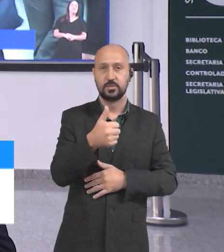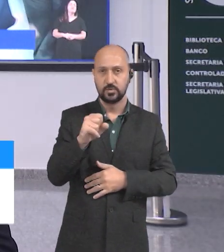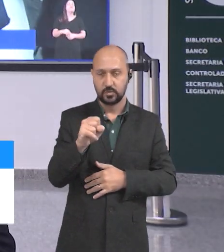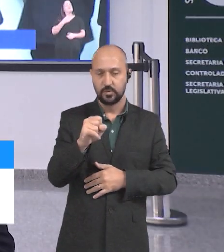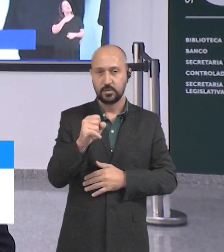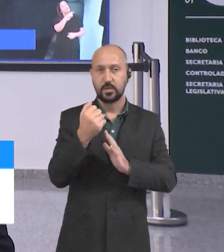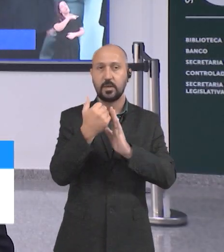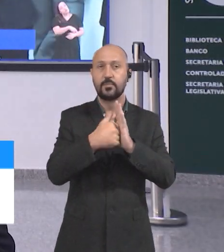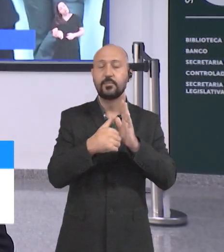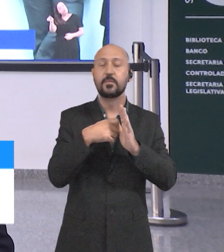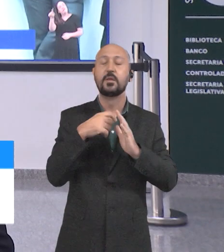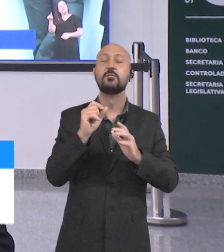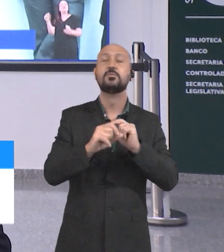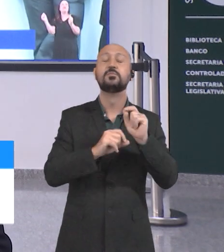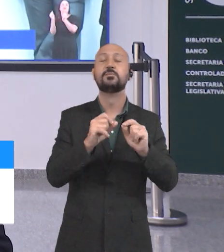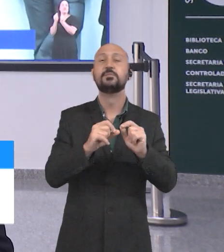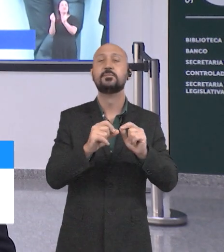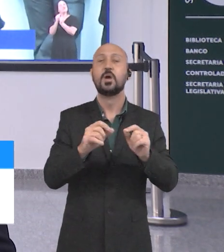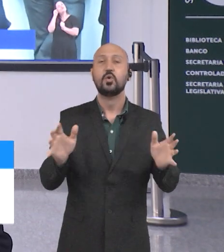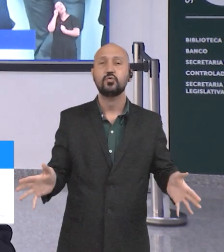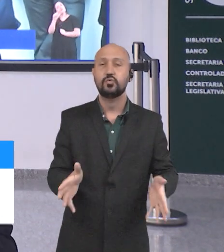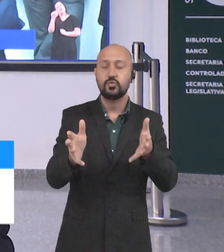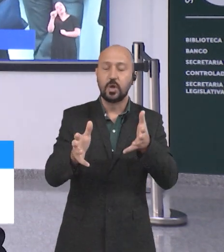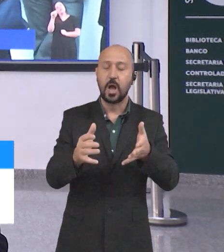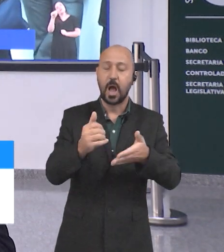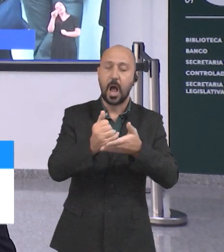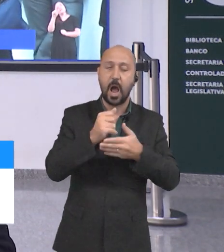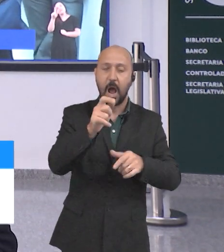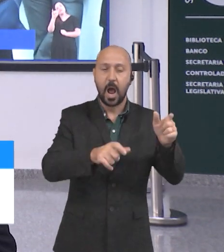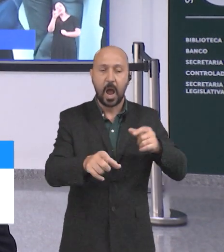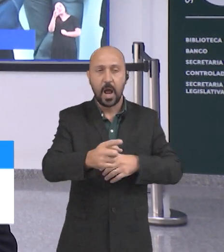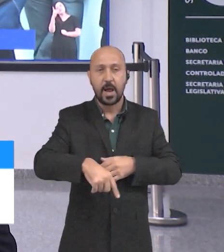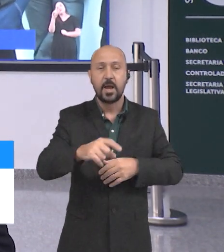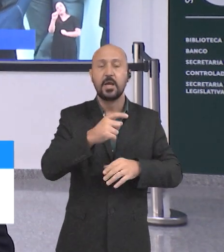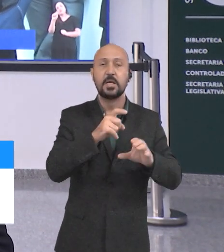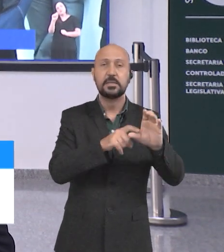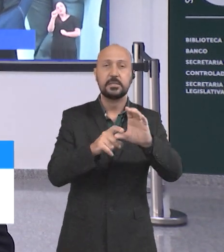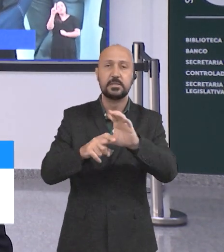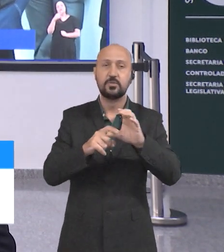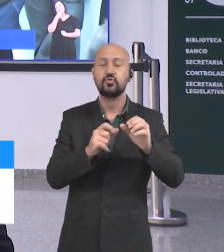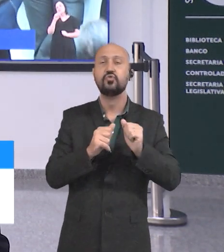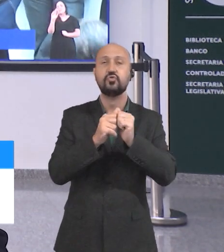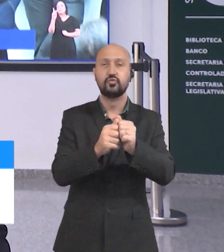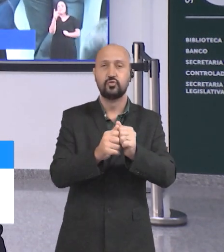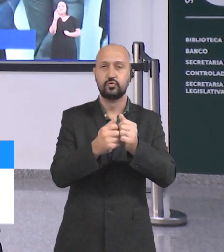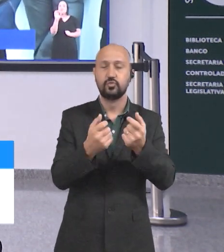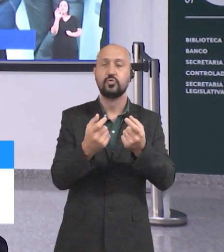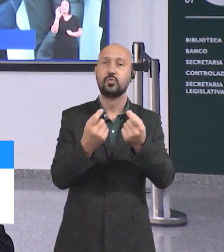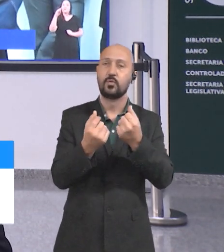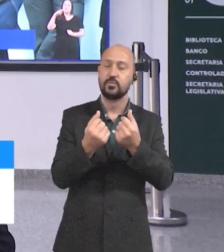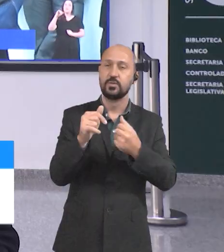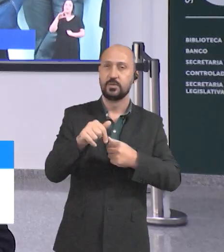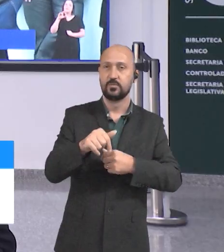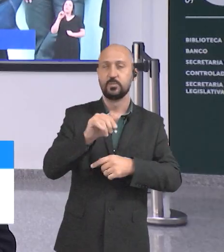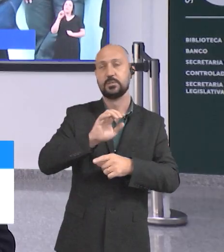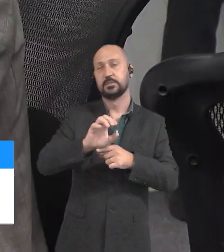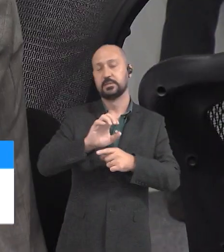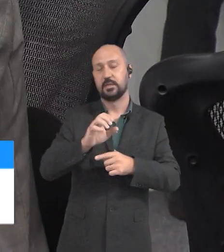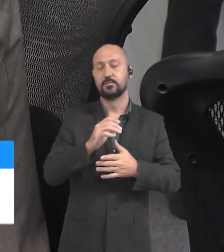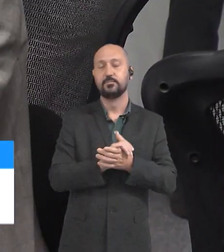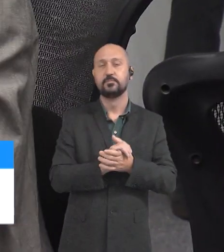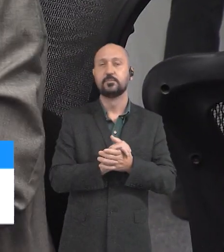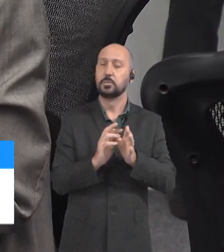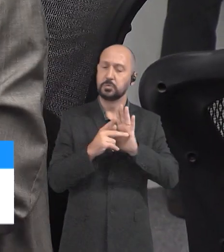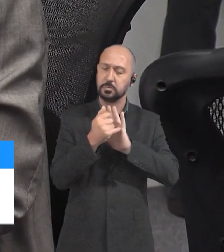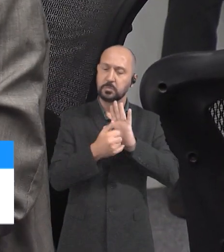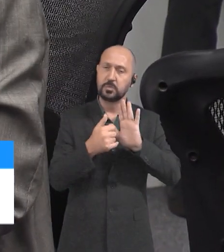o de número 218, reduz sanções pecuniárias, estimulando os contribuintes a quitar os débitos com a Fazenda Estadual.